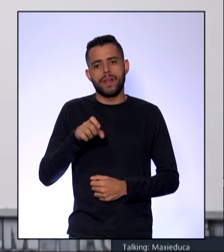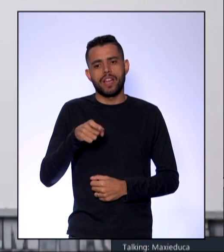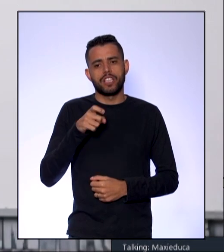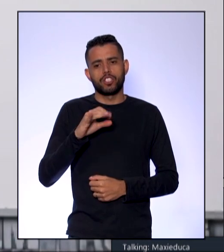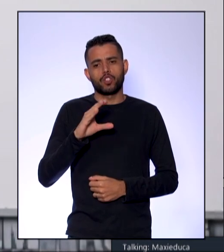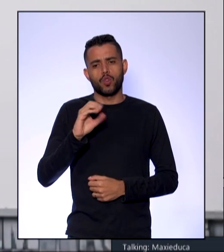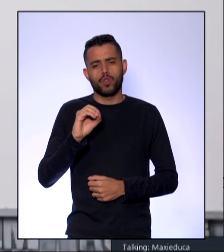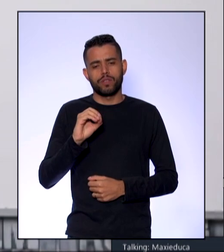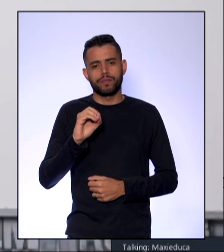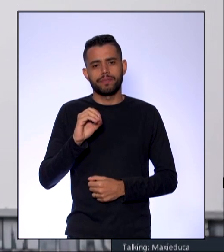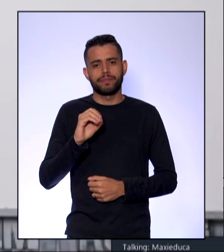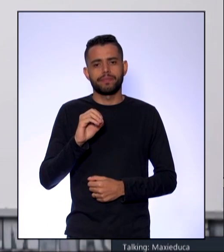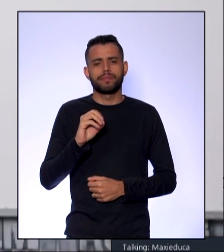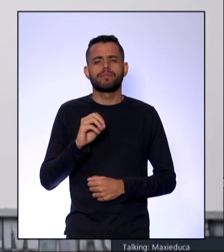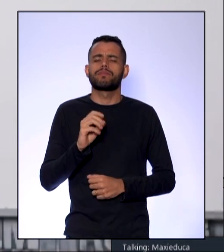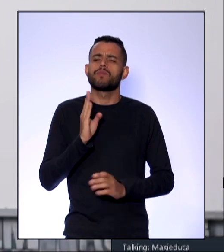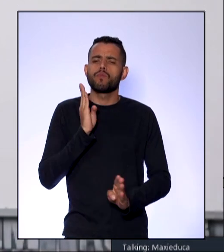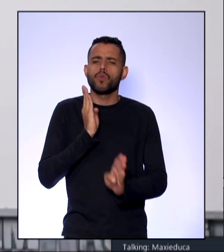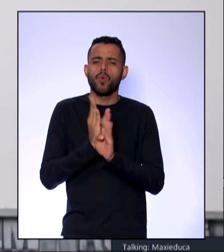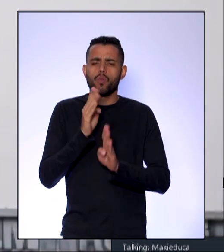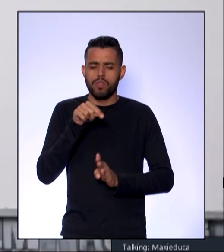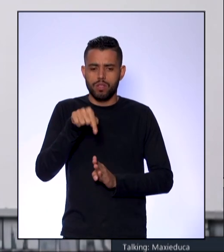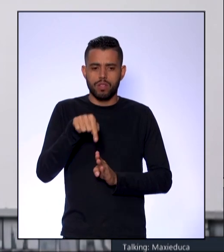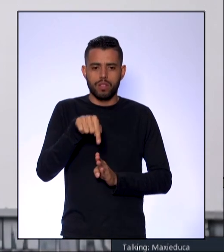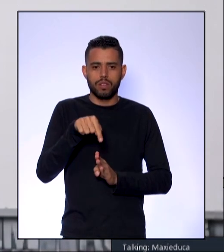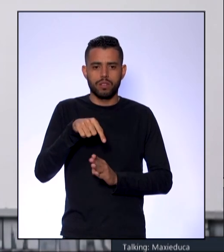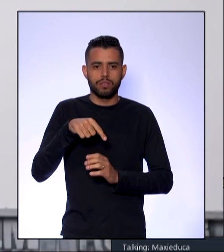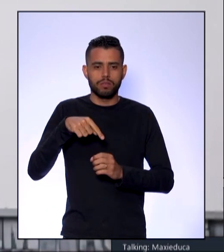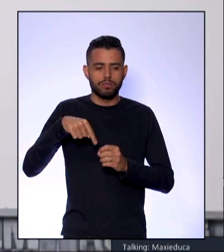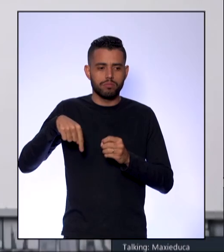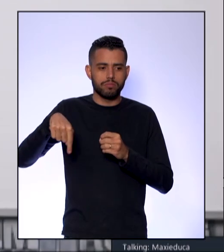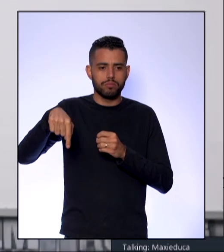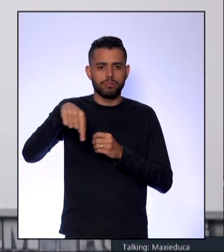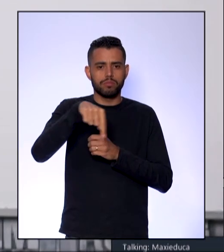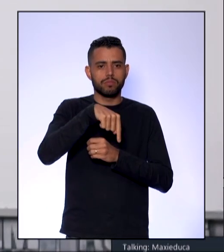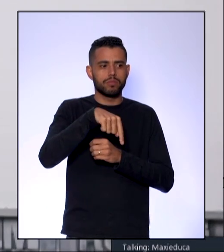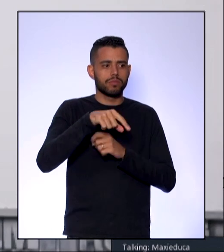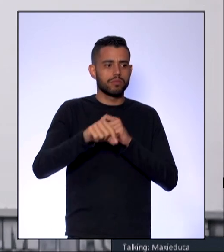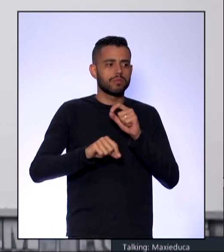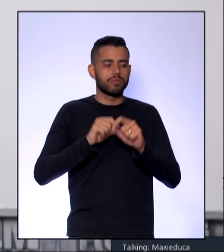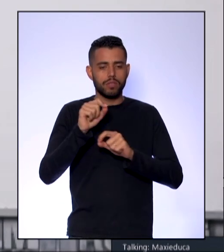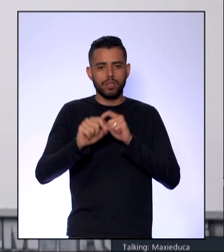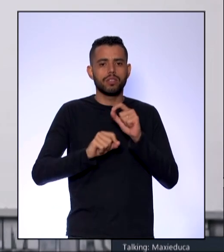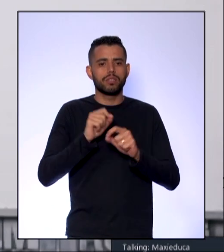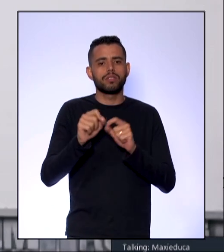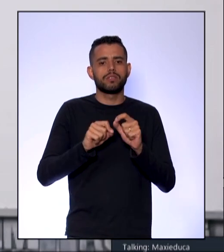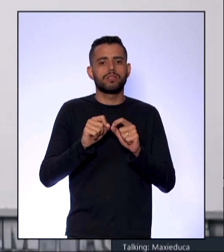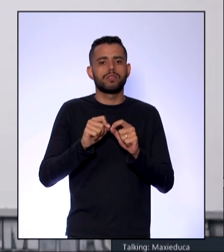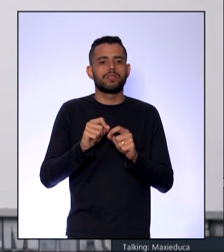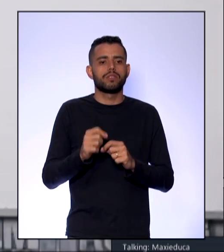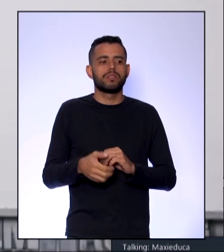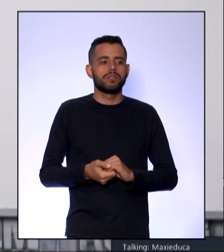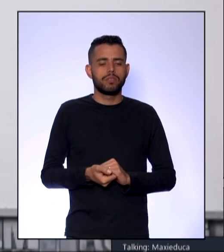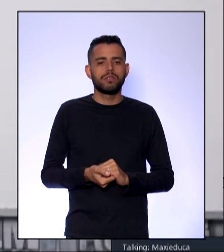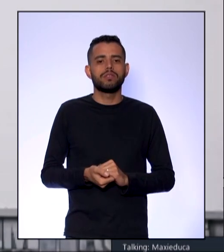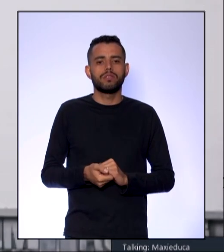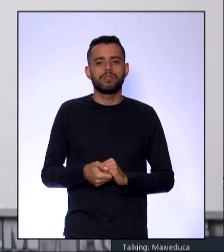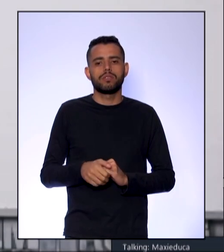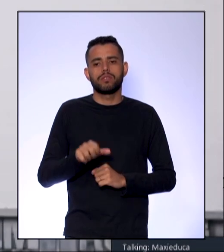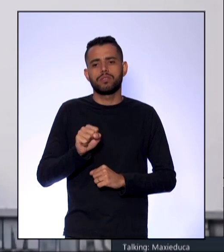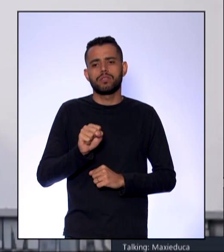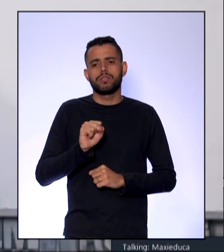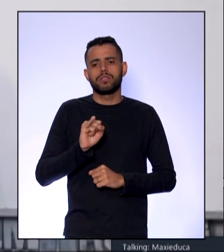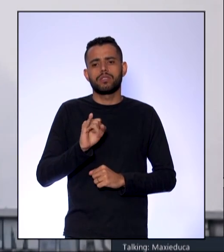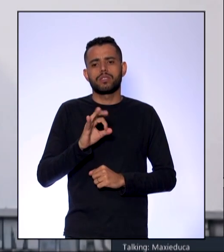sítios arqueológicos encontrados naquele entorno vão formar um sítio chamado de Sítio